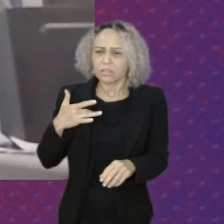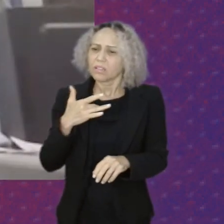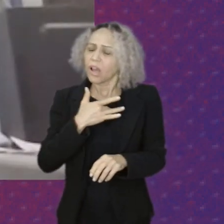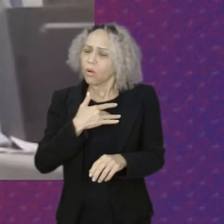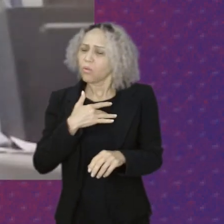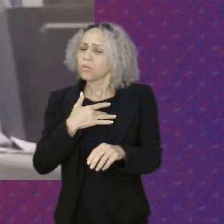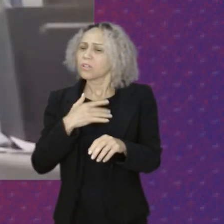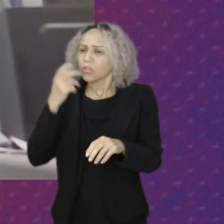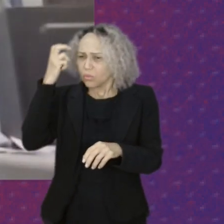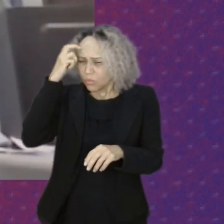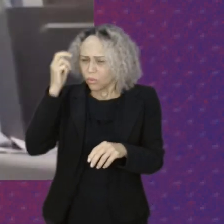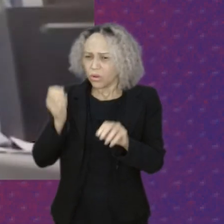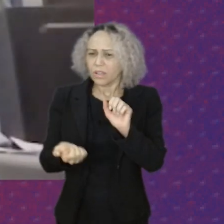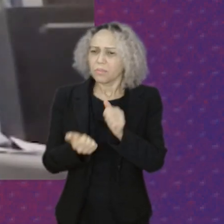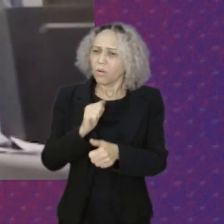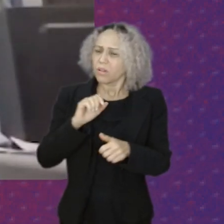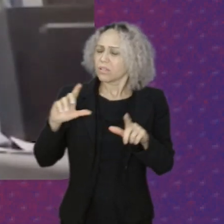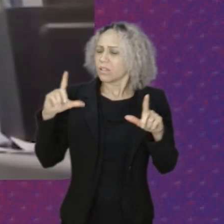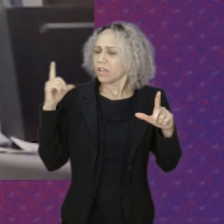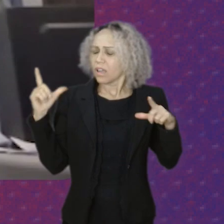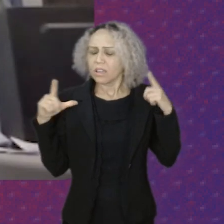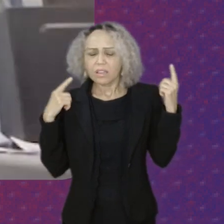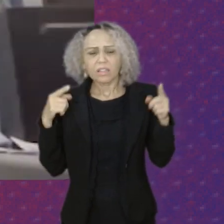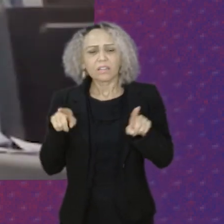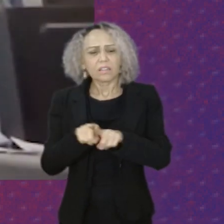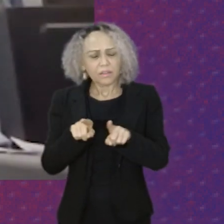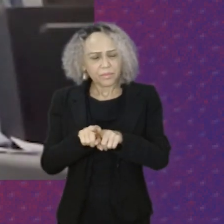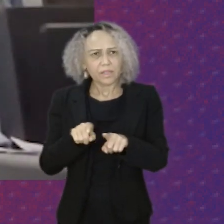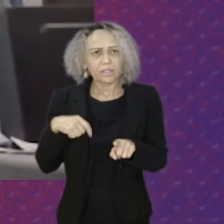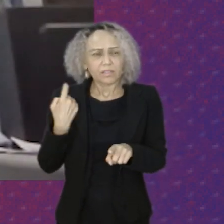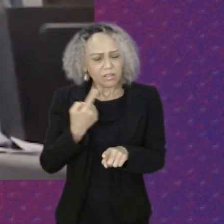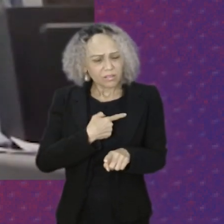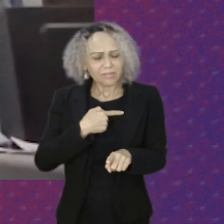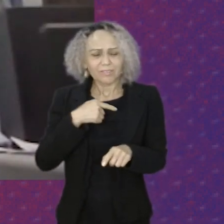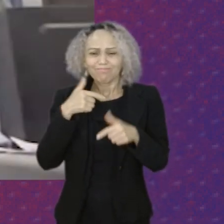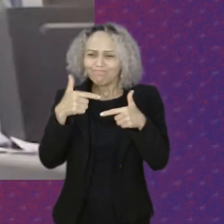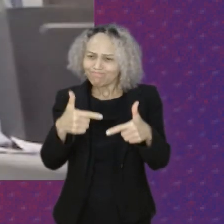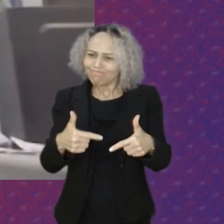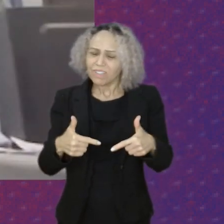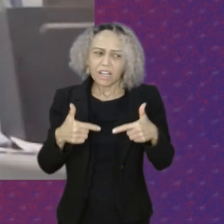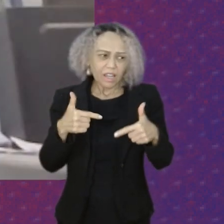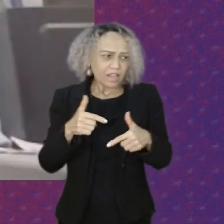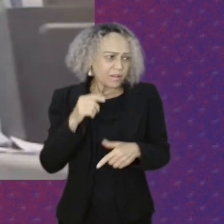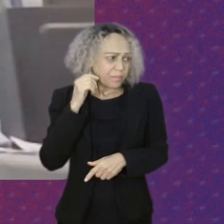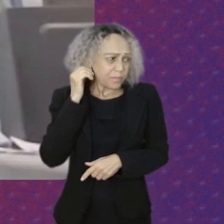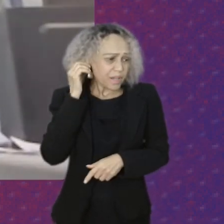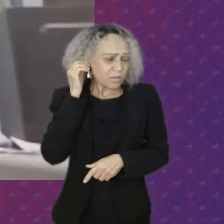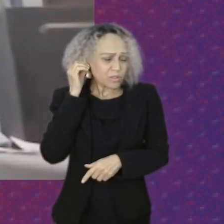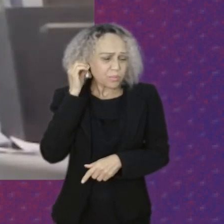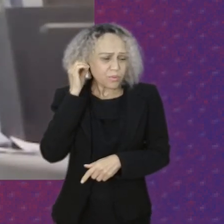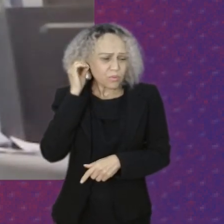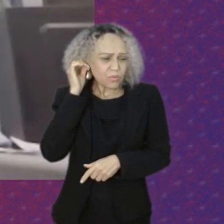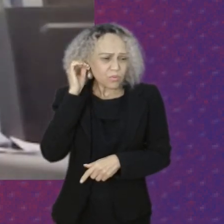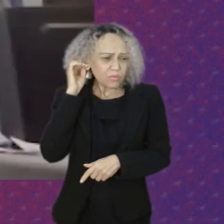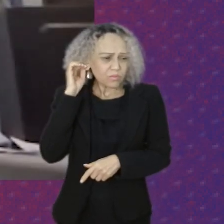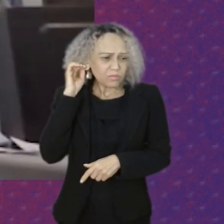esporte e lazer também. Nós vemos dessa luta, né, e entender a importância de cada uma dessas políticas públicas.